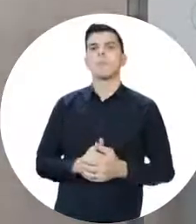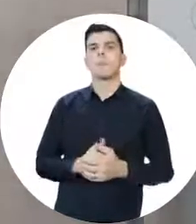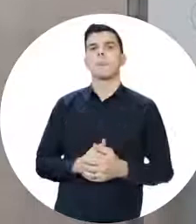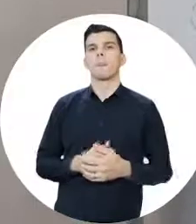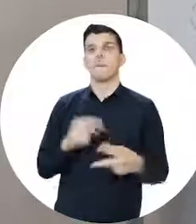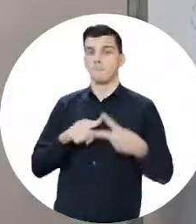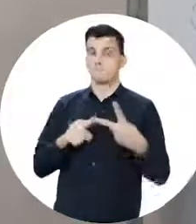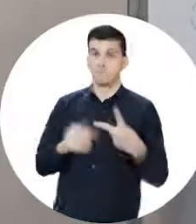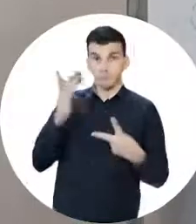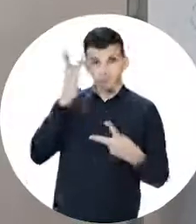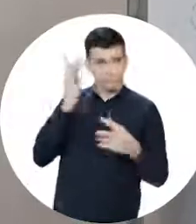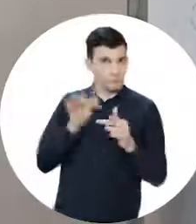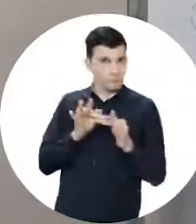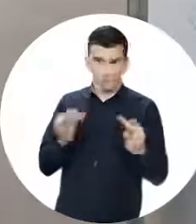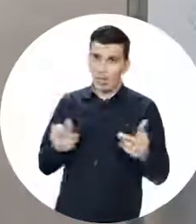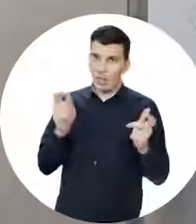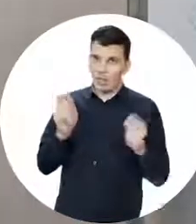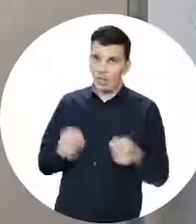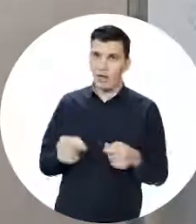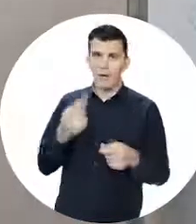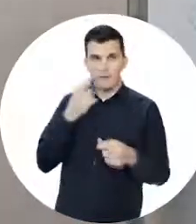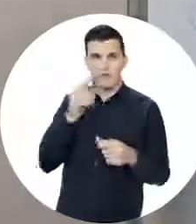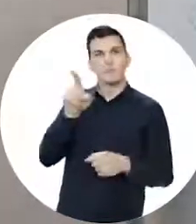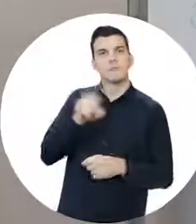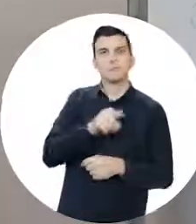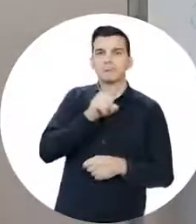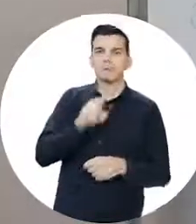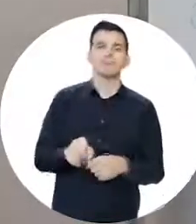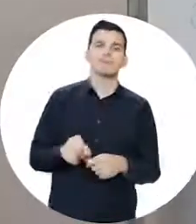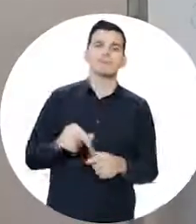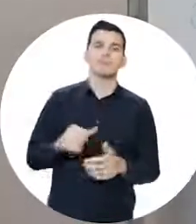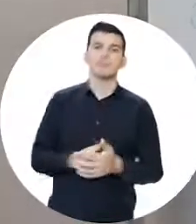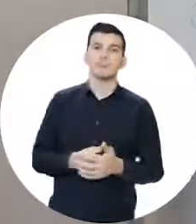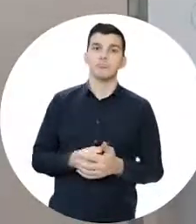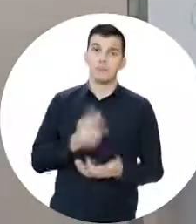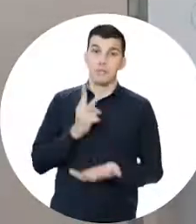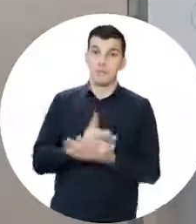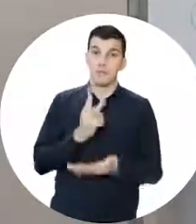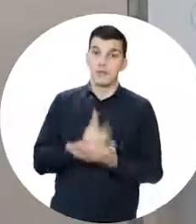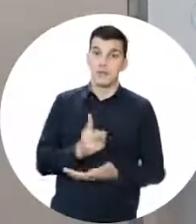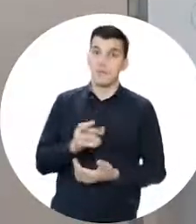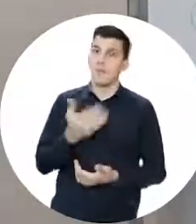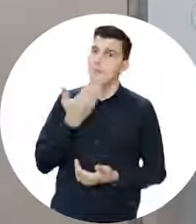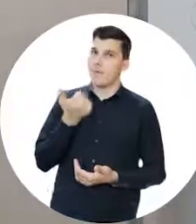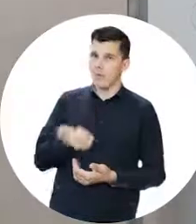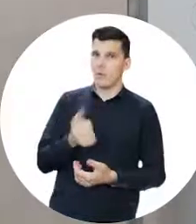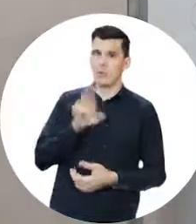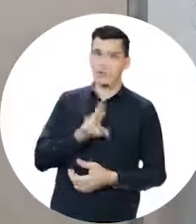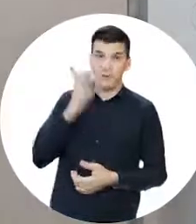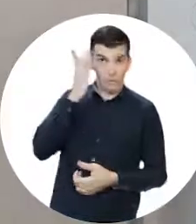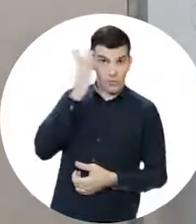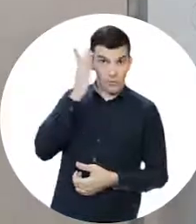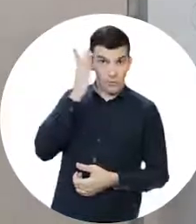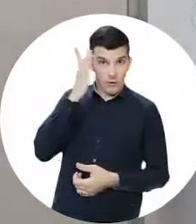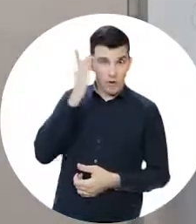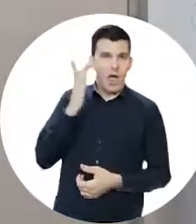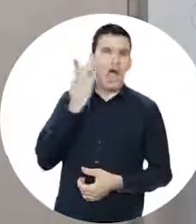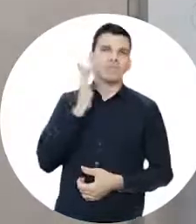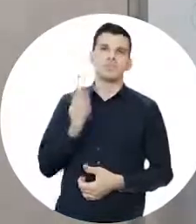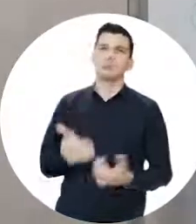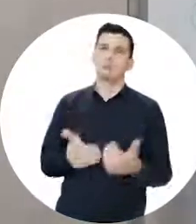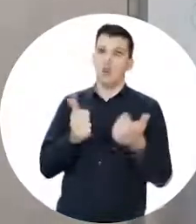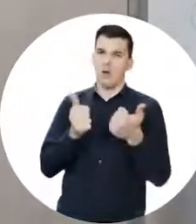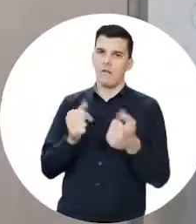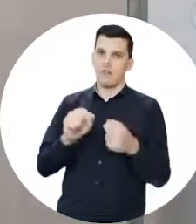Duas fórmulas simples, você também pode trabalhar com regra de 3. Eu sempre priorizo a utilização de fórmulas porque eu acho que é um cálculo